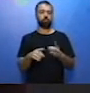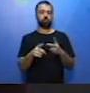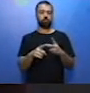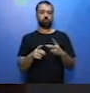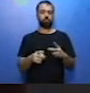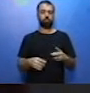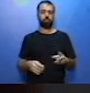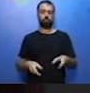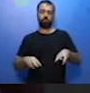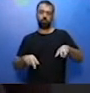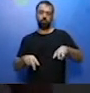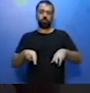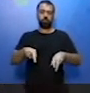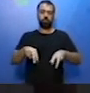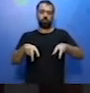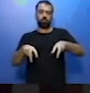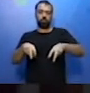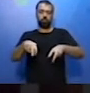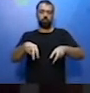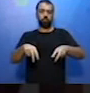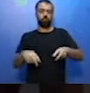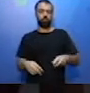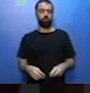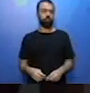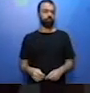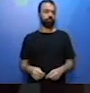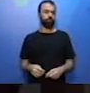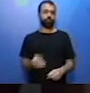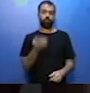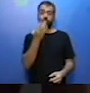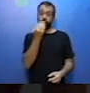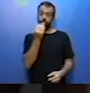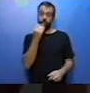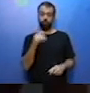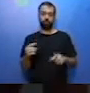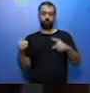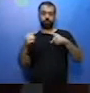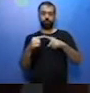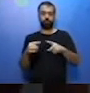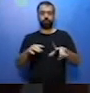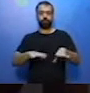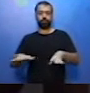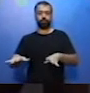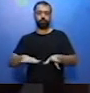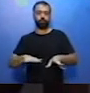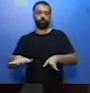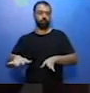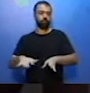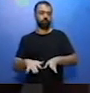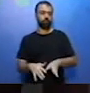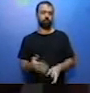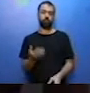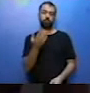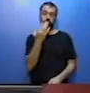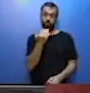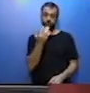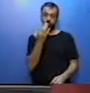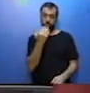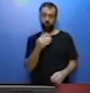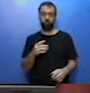que fala esses dois temas comer para se movimentar desenvolver hábitos alimentares